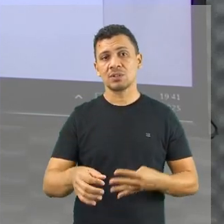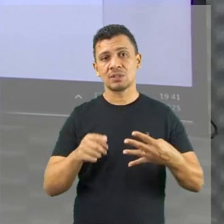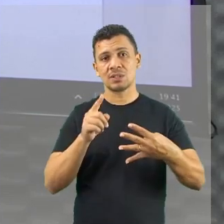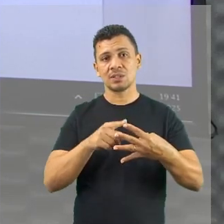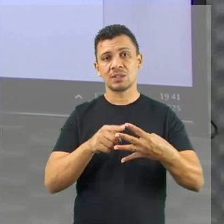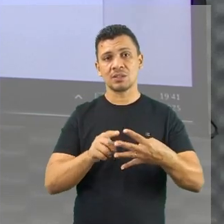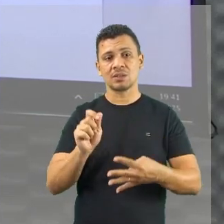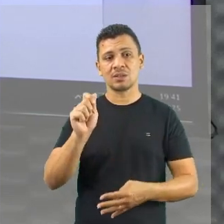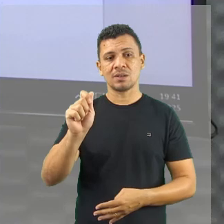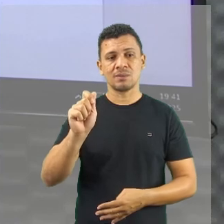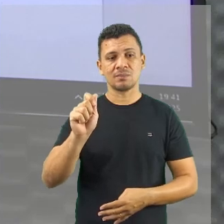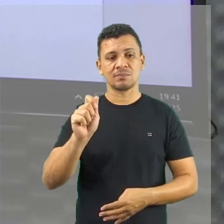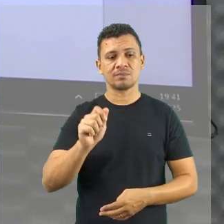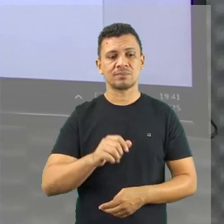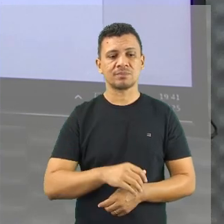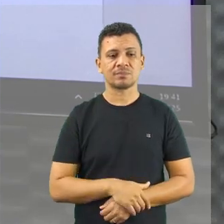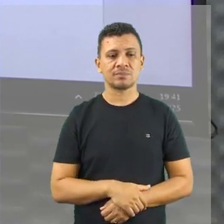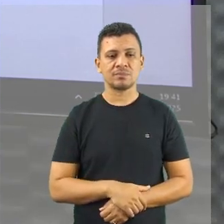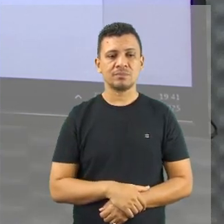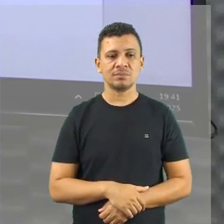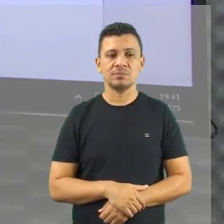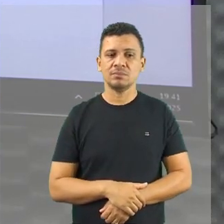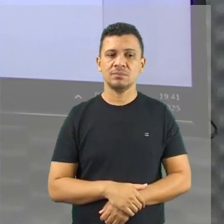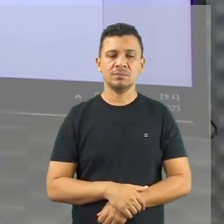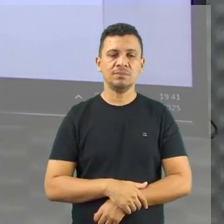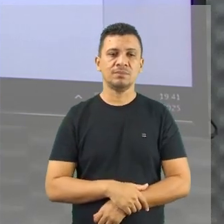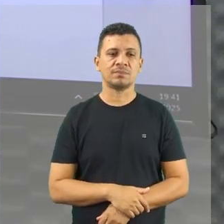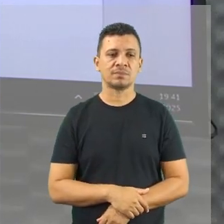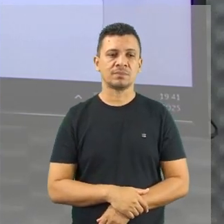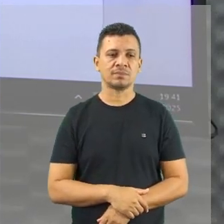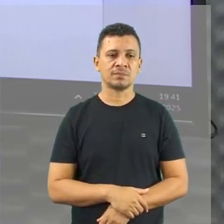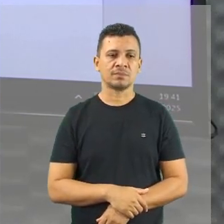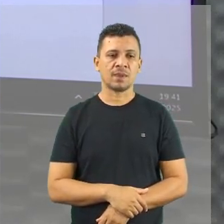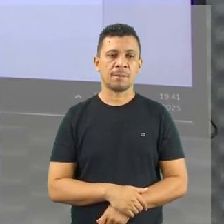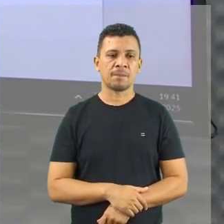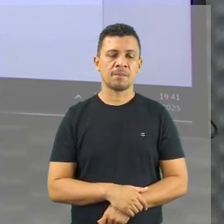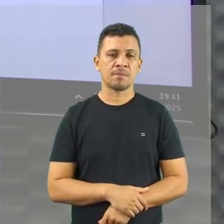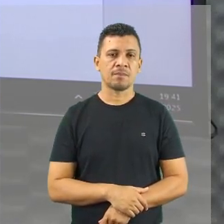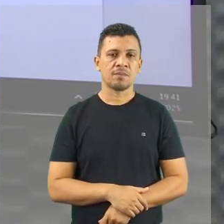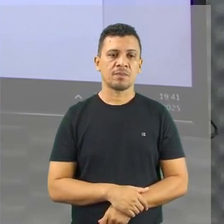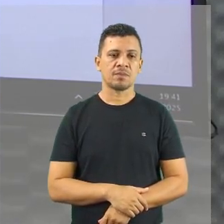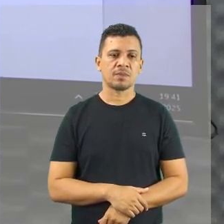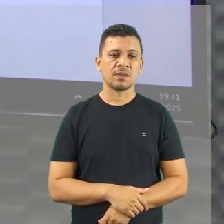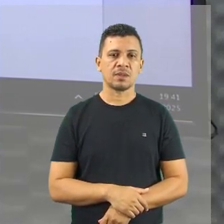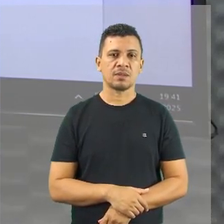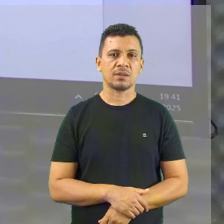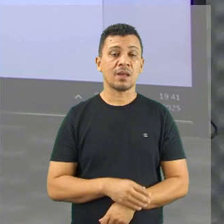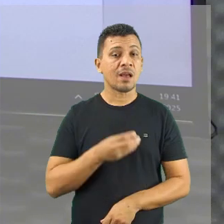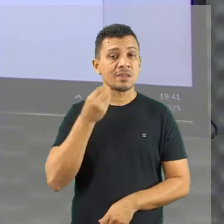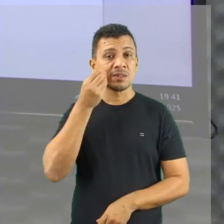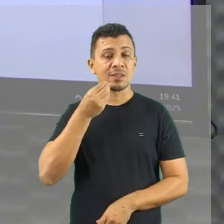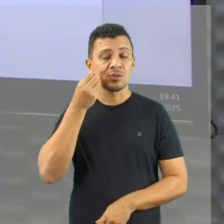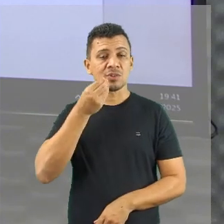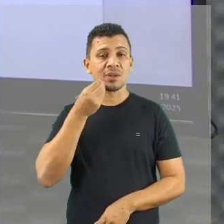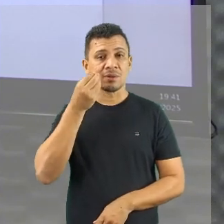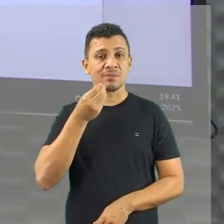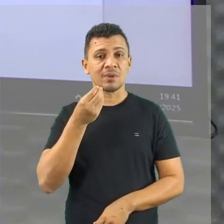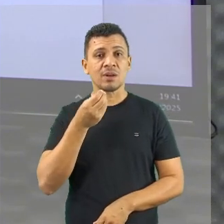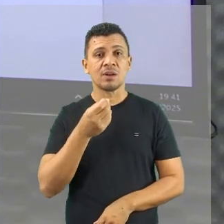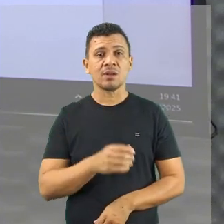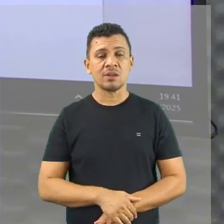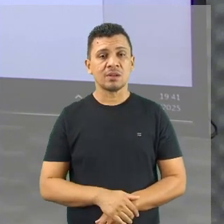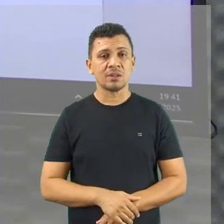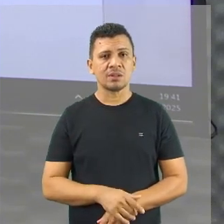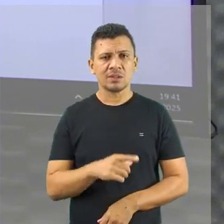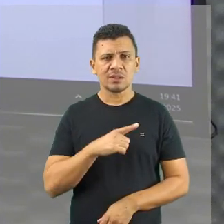amor, certo? B de baixinho, C de coração, tá? Então, gente, é só vocês testarem. Teria uma maneira